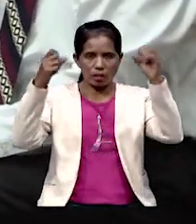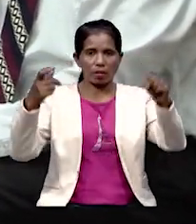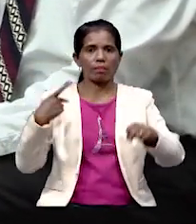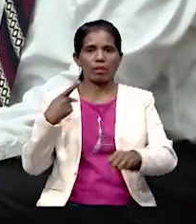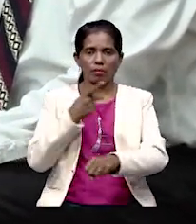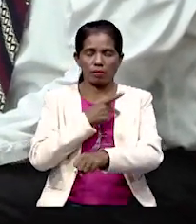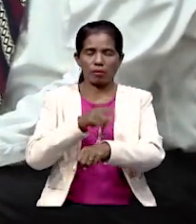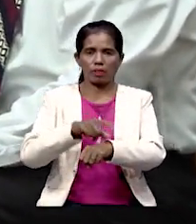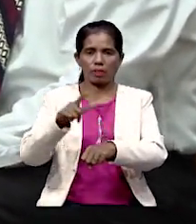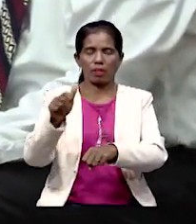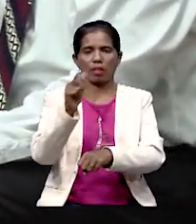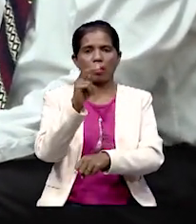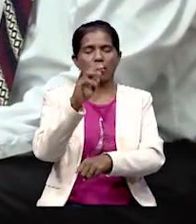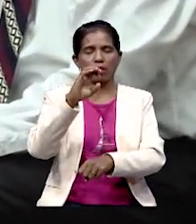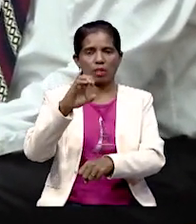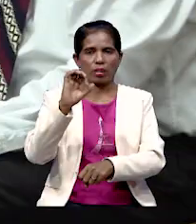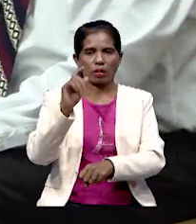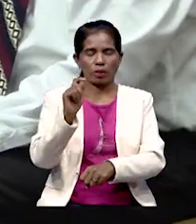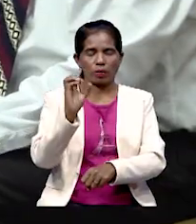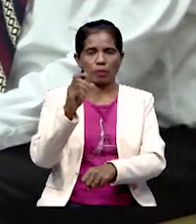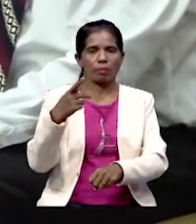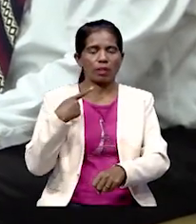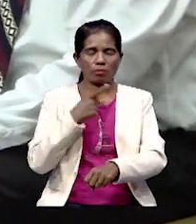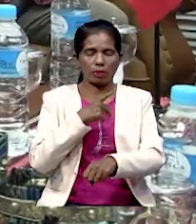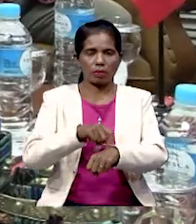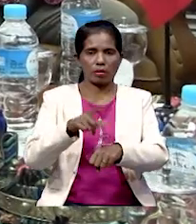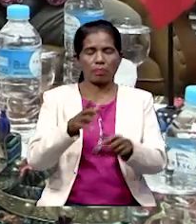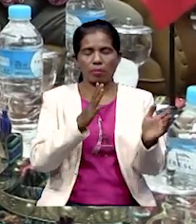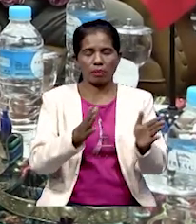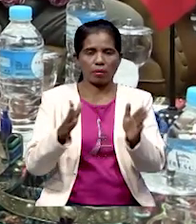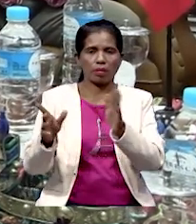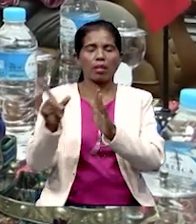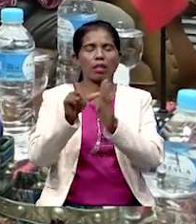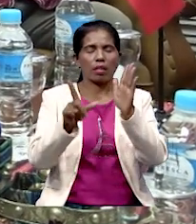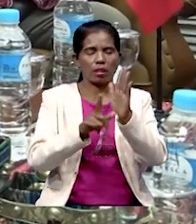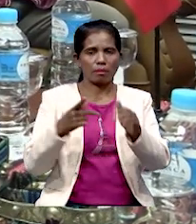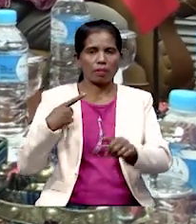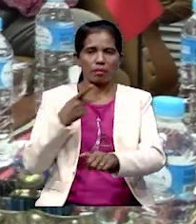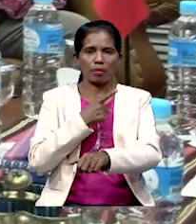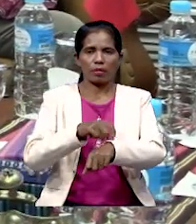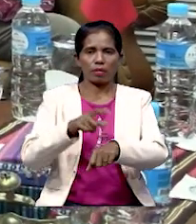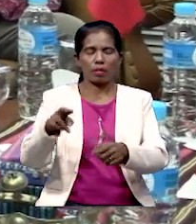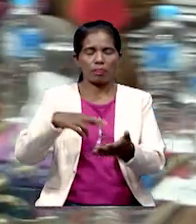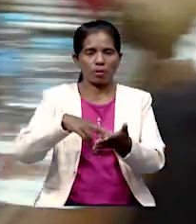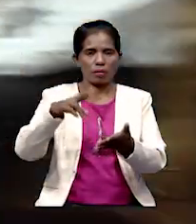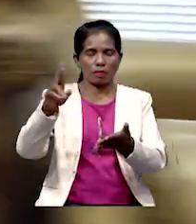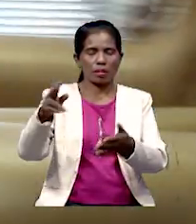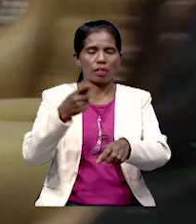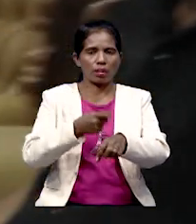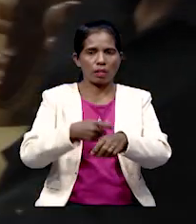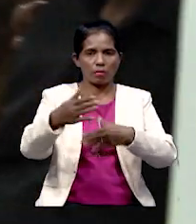Nacional, Aniceto Guterres, afirma: Parlamento Nacional prepara uma resolução Parlamento Nacional, neve se aprova e a tempo